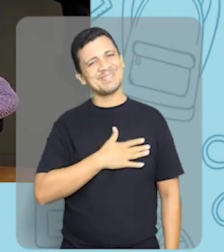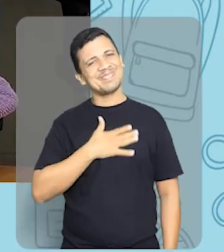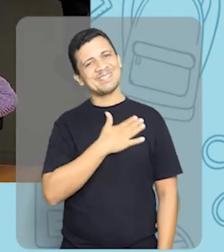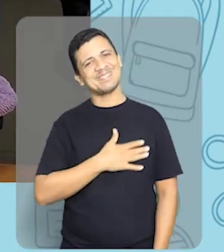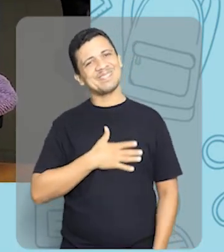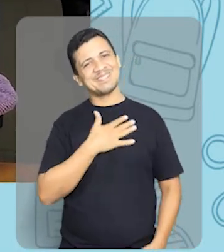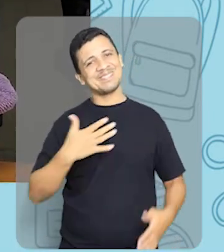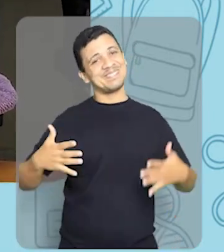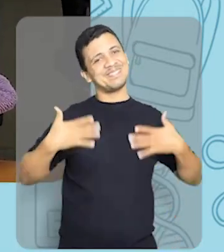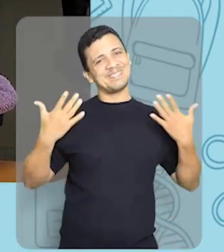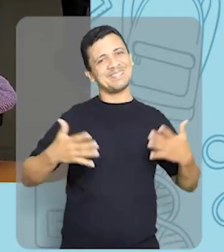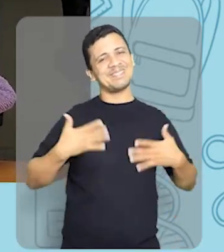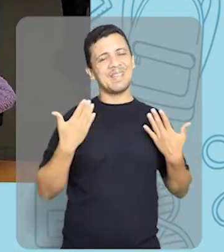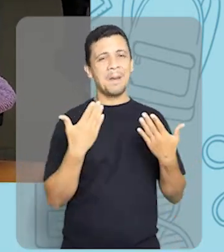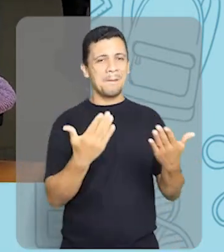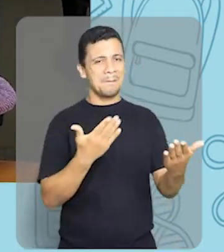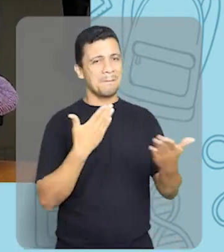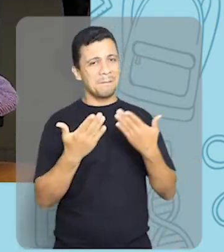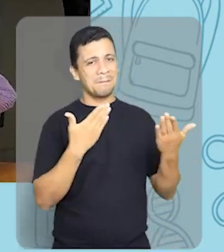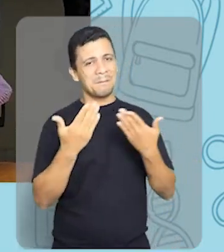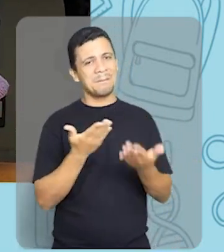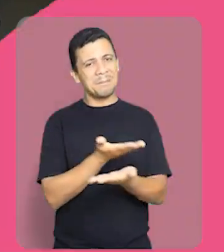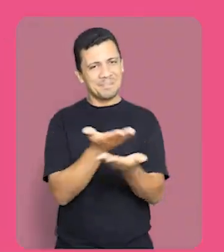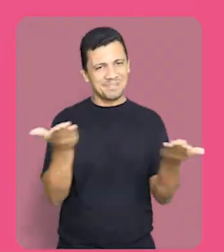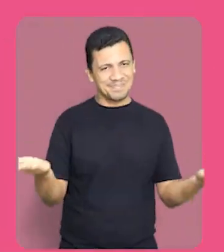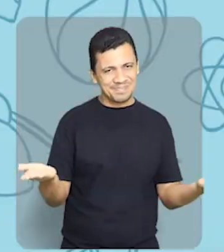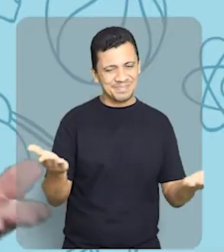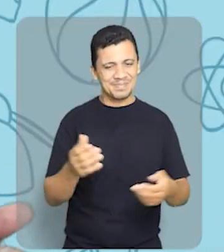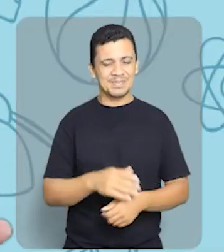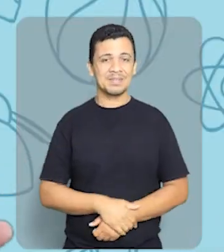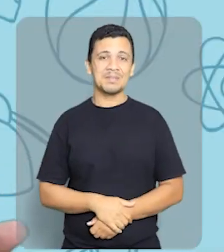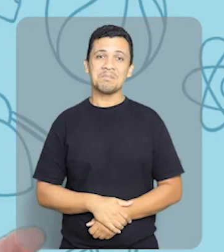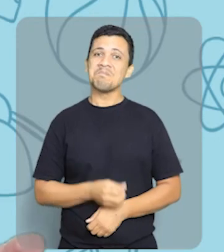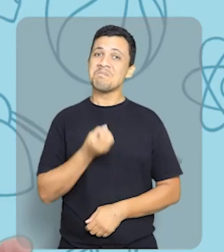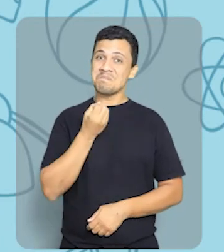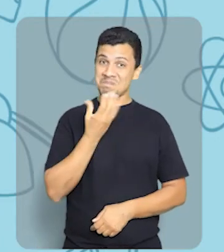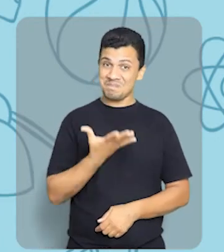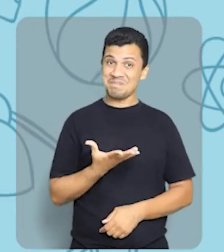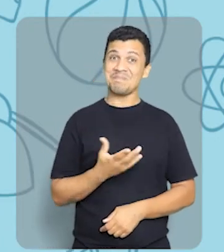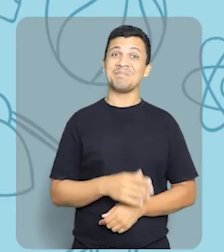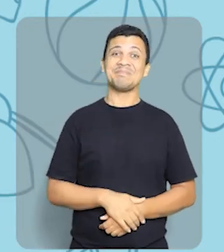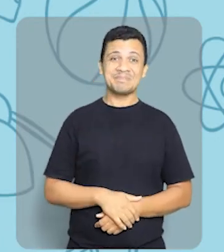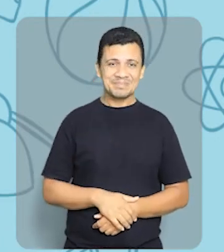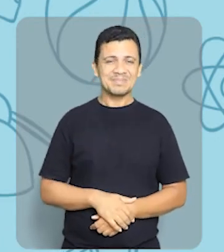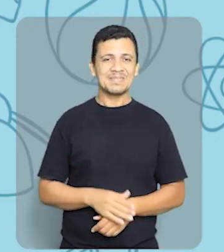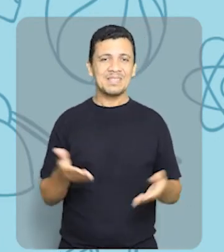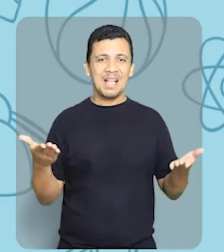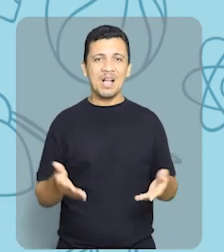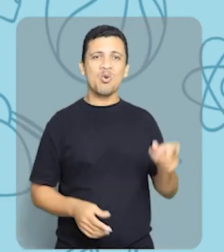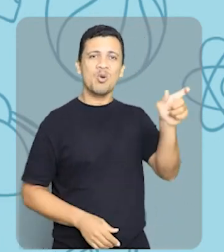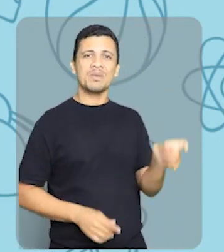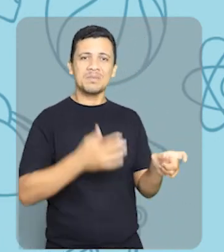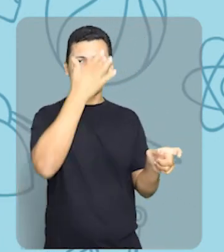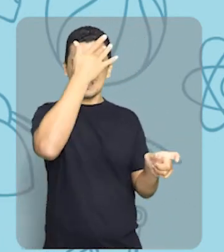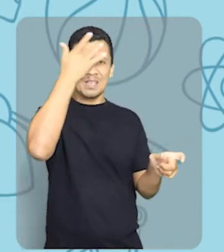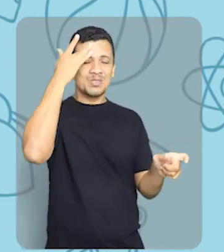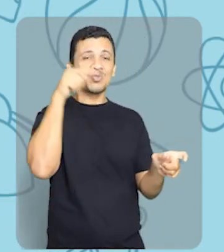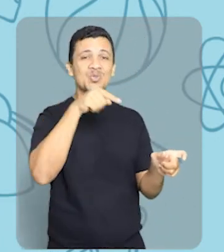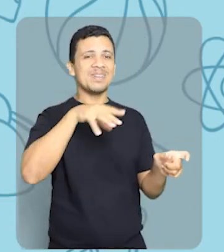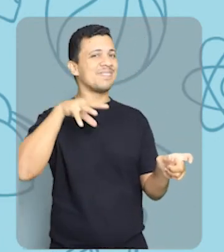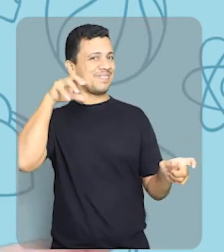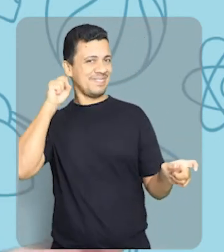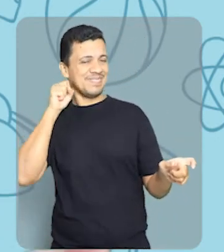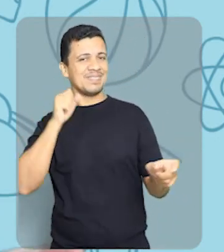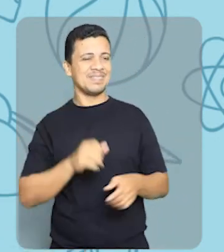e um prazer bater esse papo com vocês. Interessante, né? Agora vamos ouvir os nossos